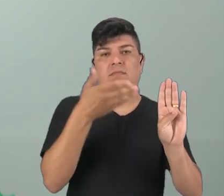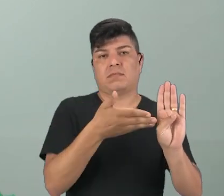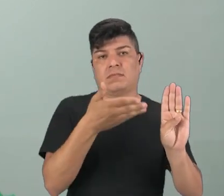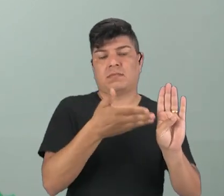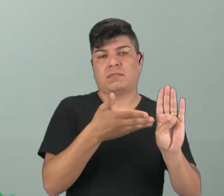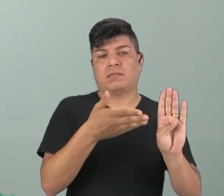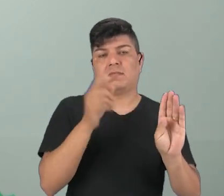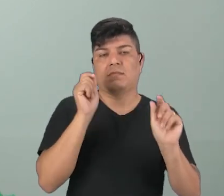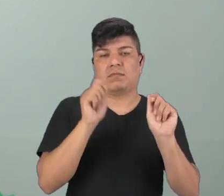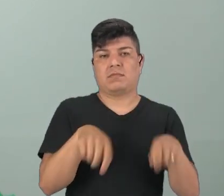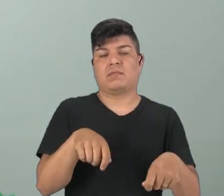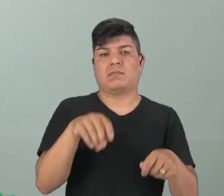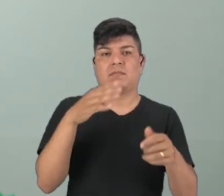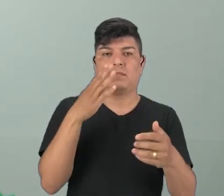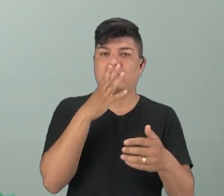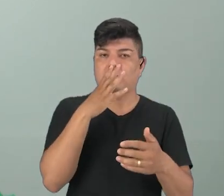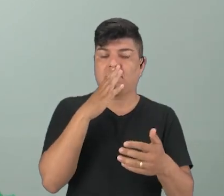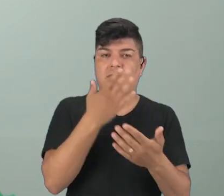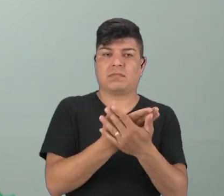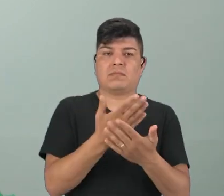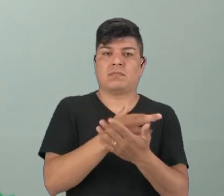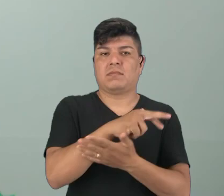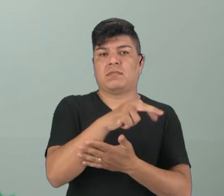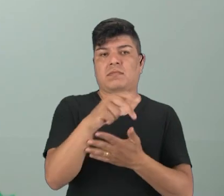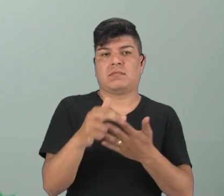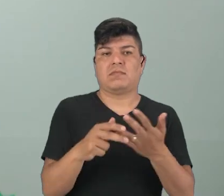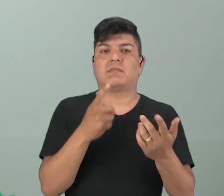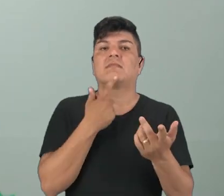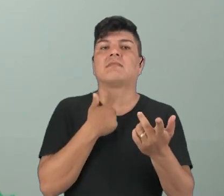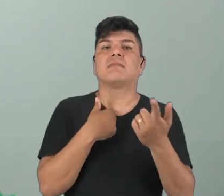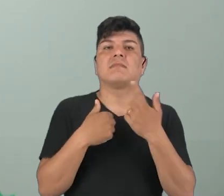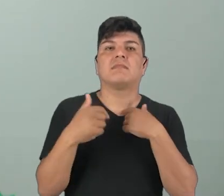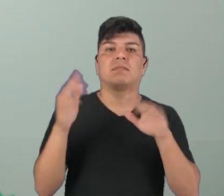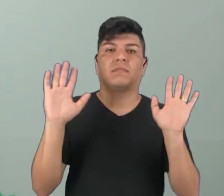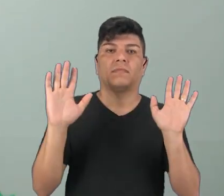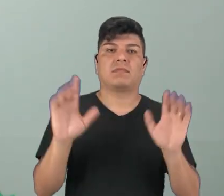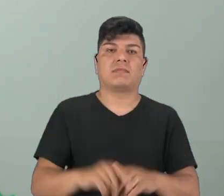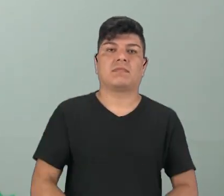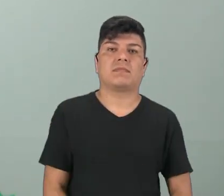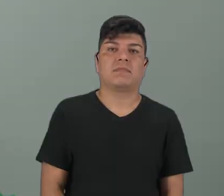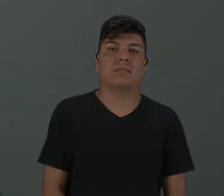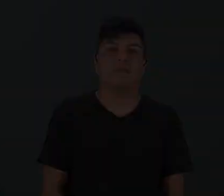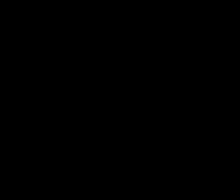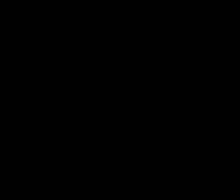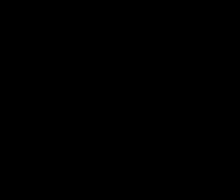Eduque. Nela você pode rever essas aulas quantas vezes você desejar. Até mais!